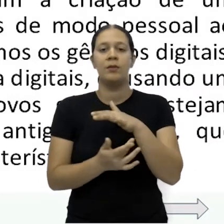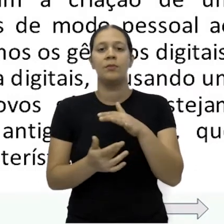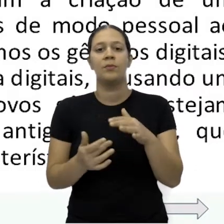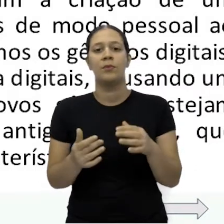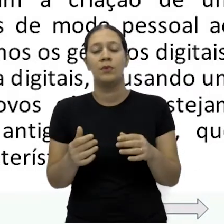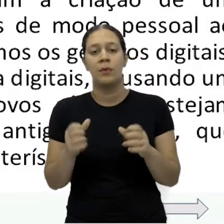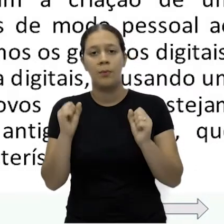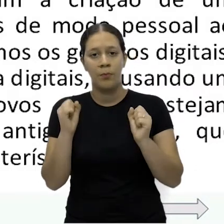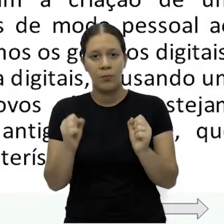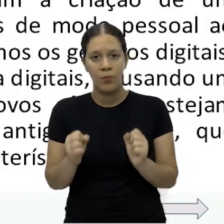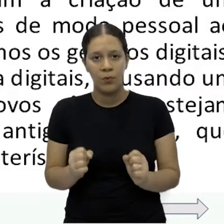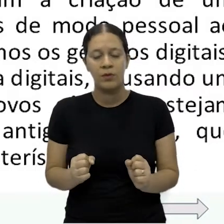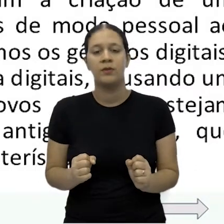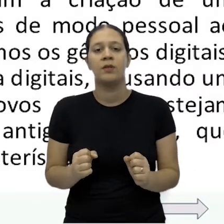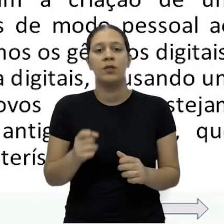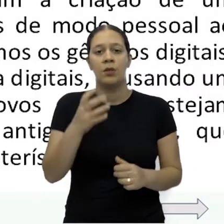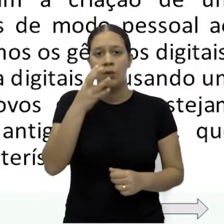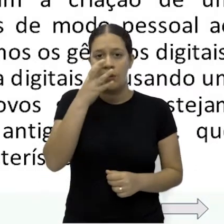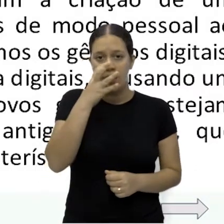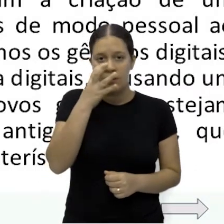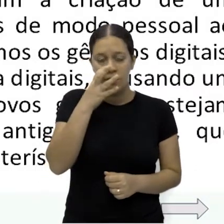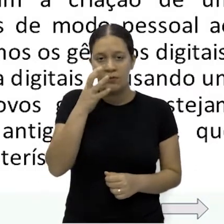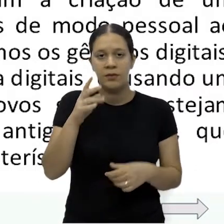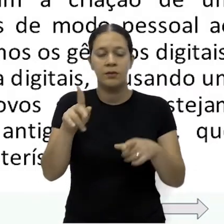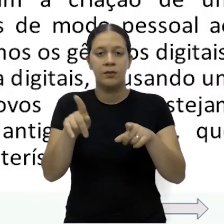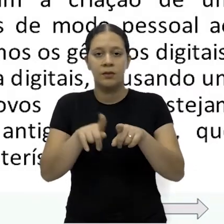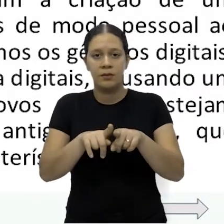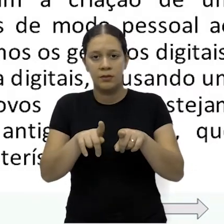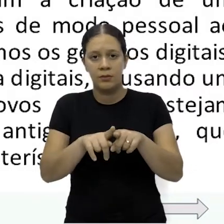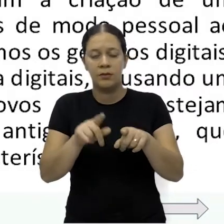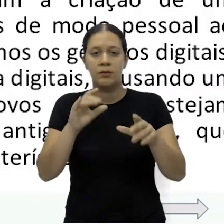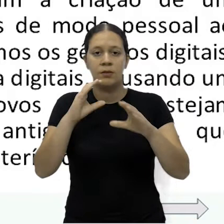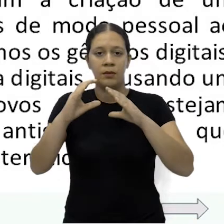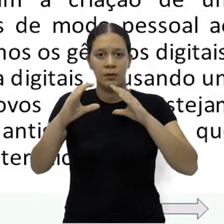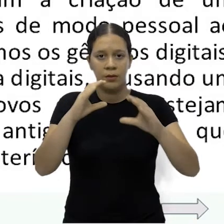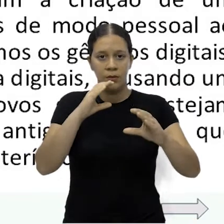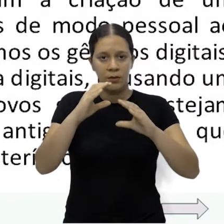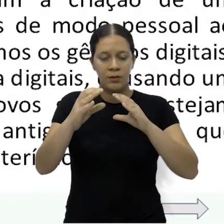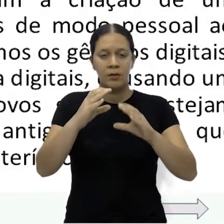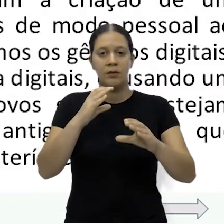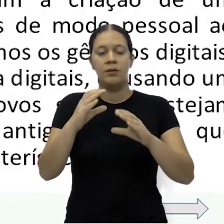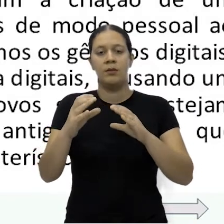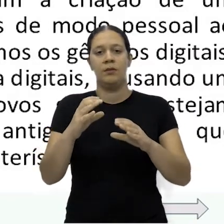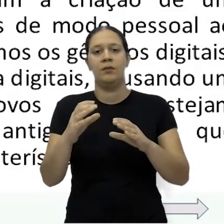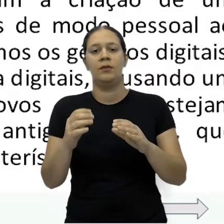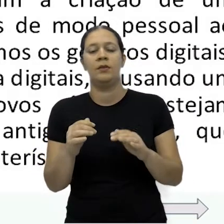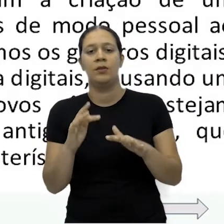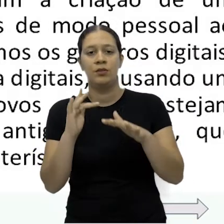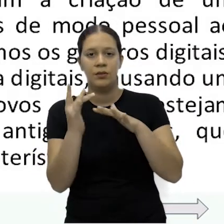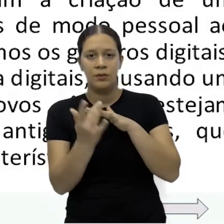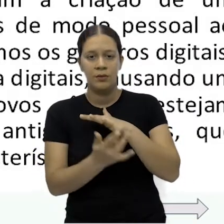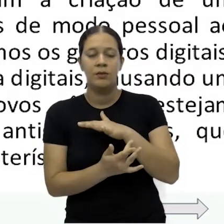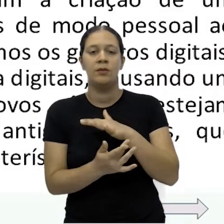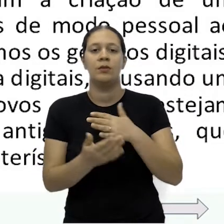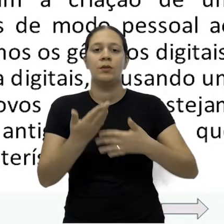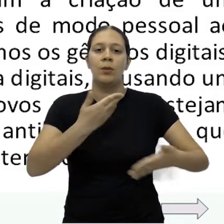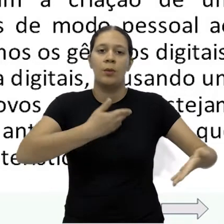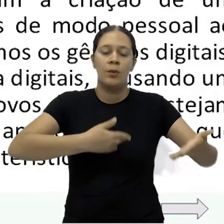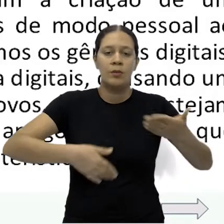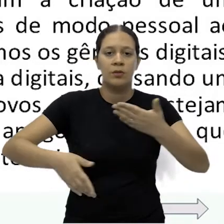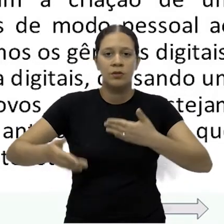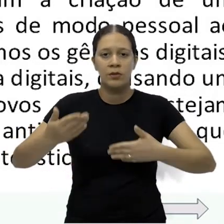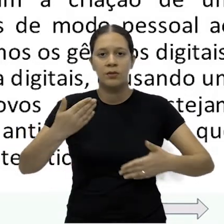gêneros digitais podem ser observados também na comunicação típica das redes sociais,